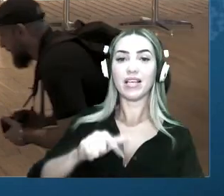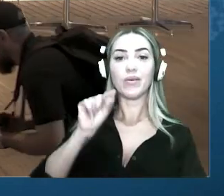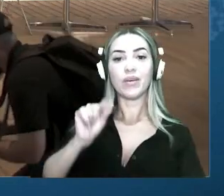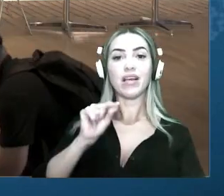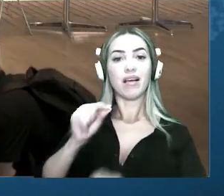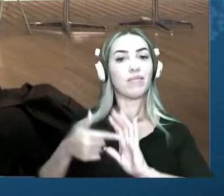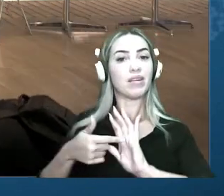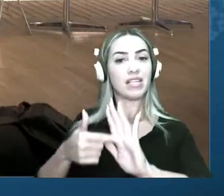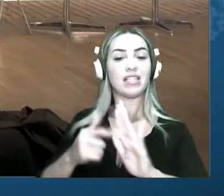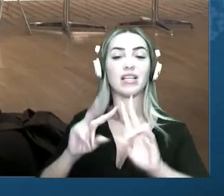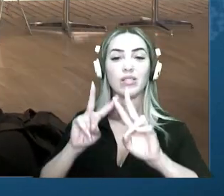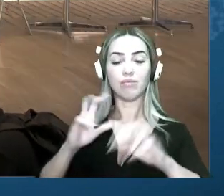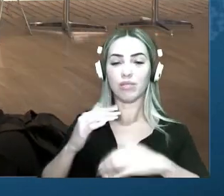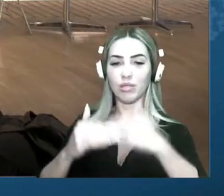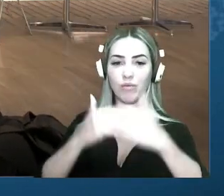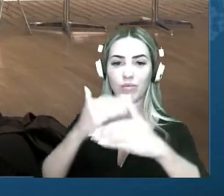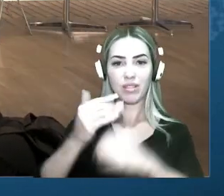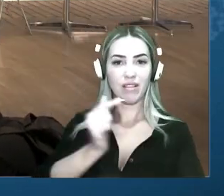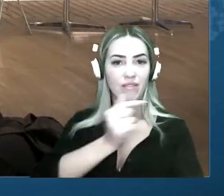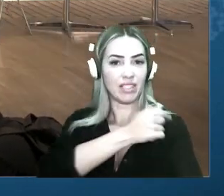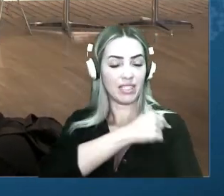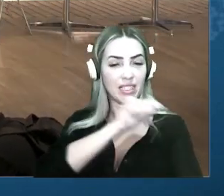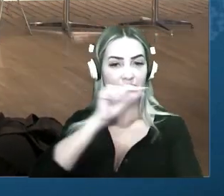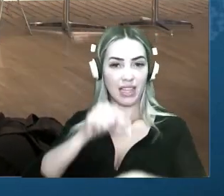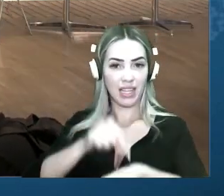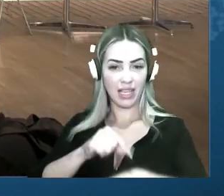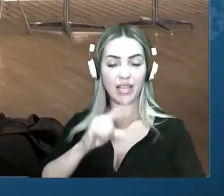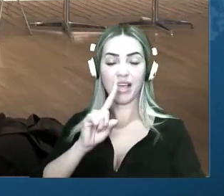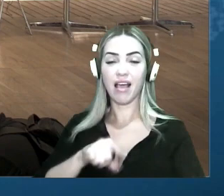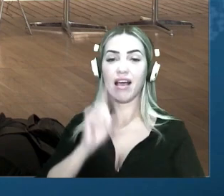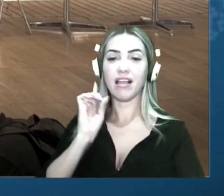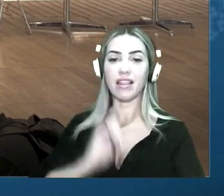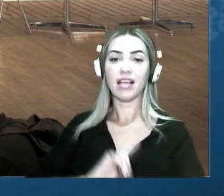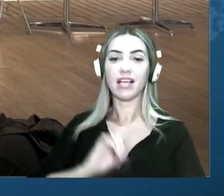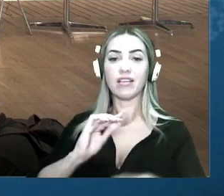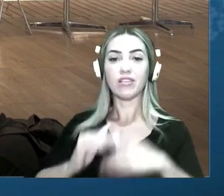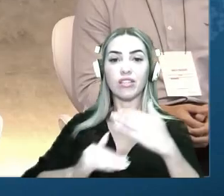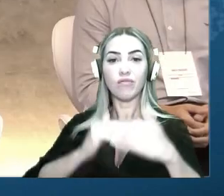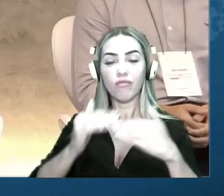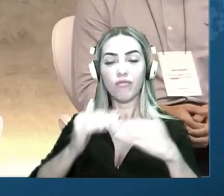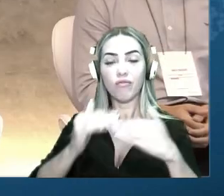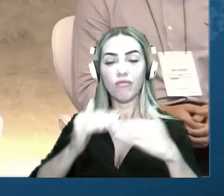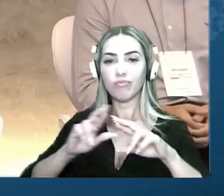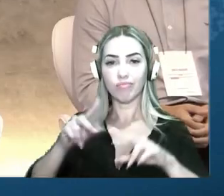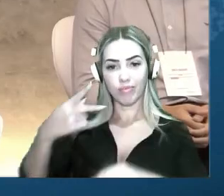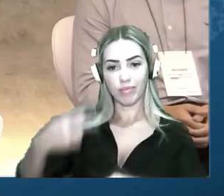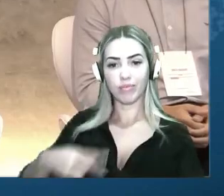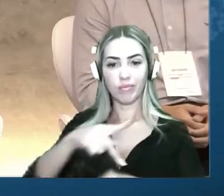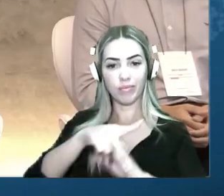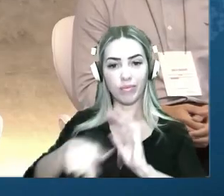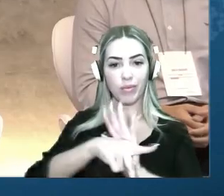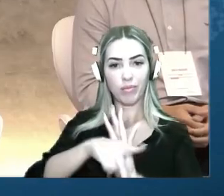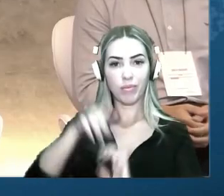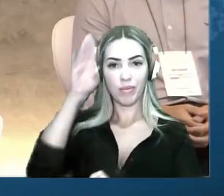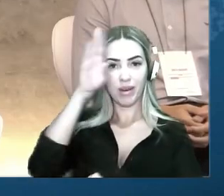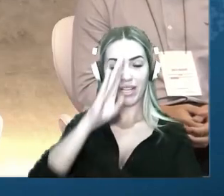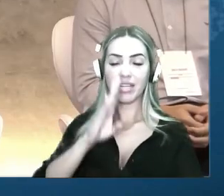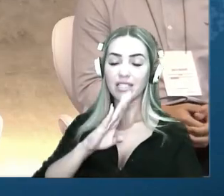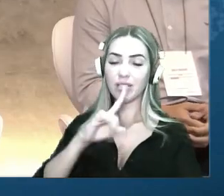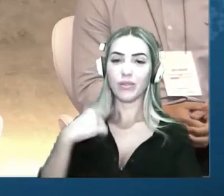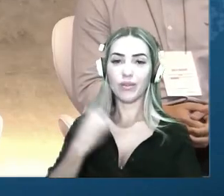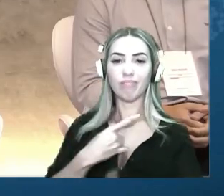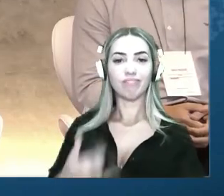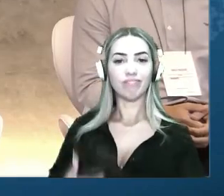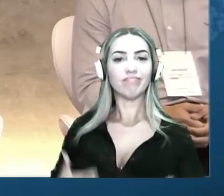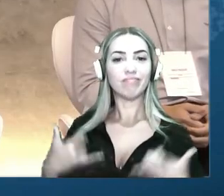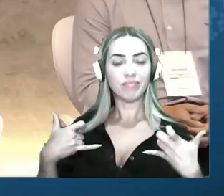da vacina de dengue do Instituto Butantan, né, que é uma vacina, um desenvolvimento totalmente nacional, que nos enche de orgulho, e é um desenvolvimento que ainda está